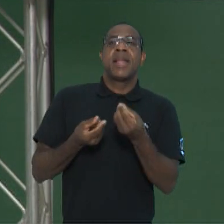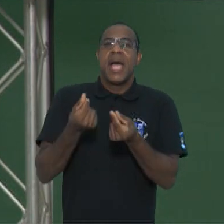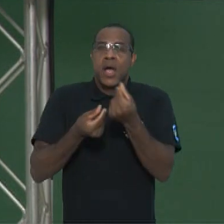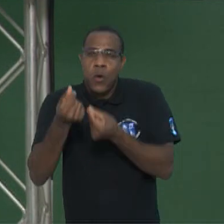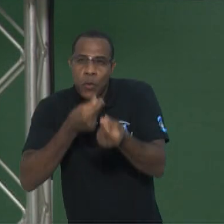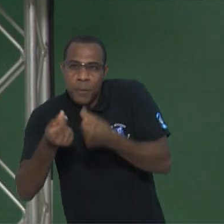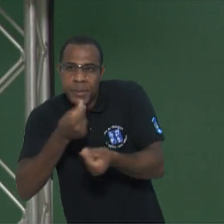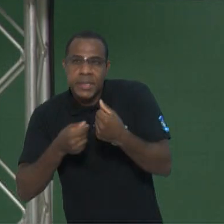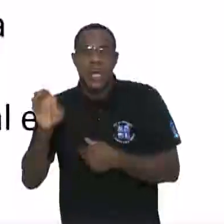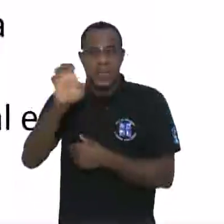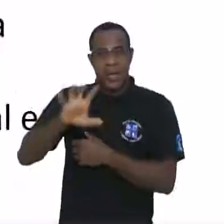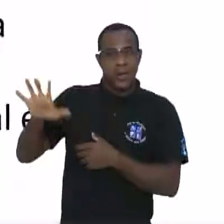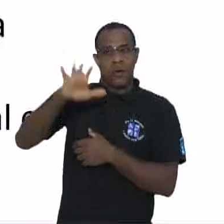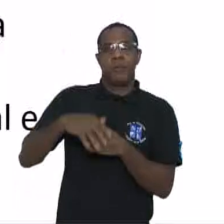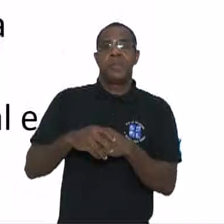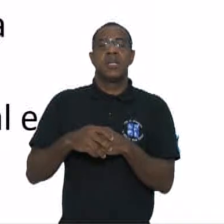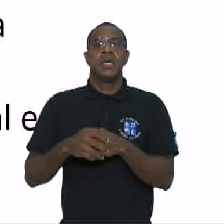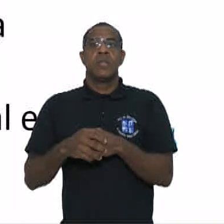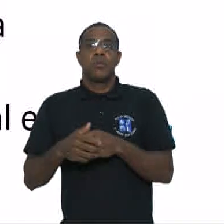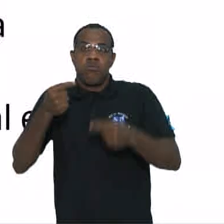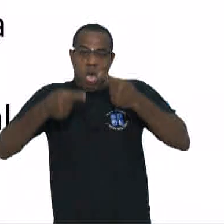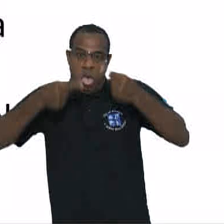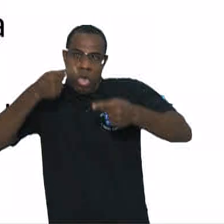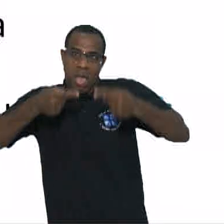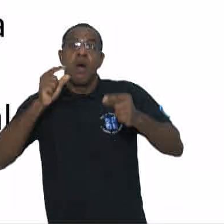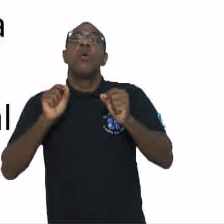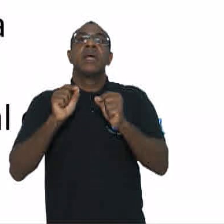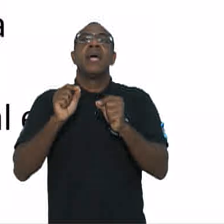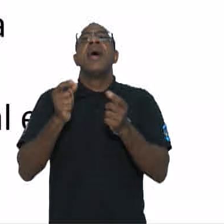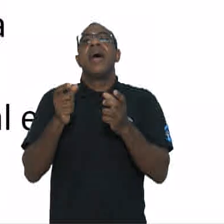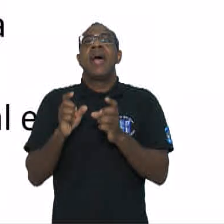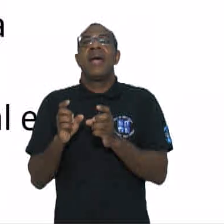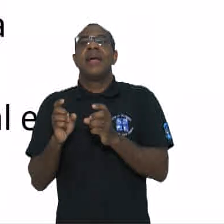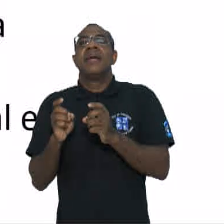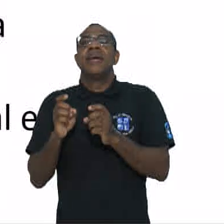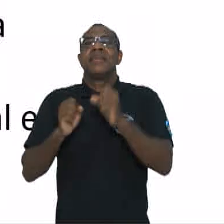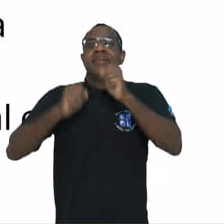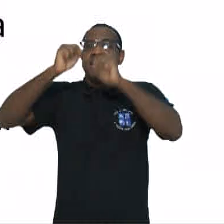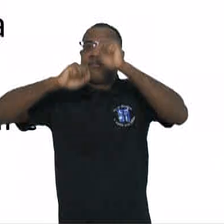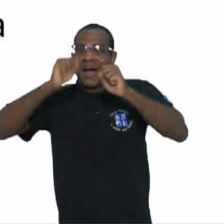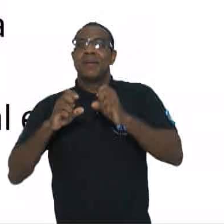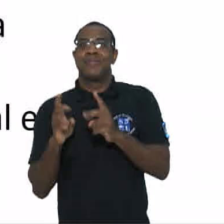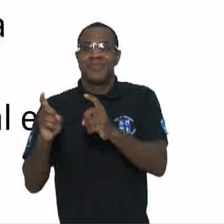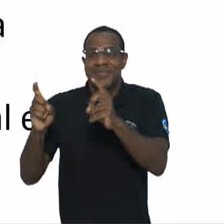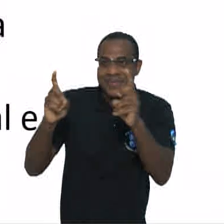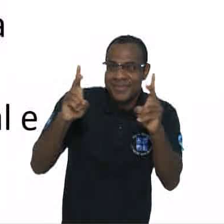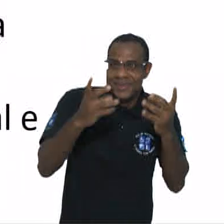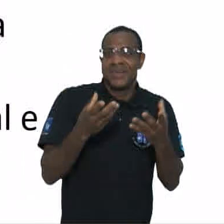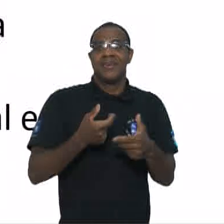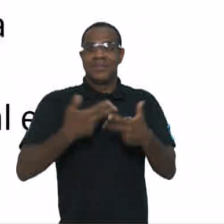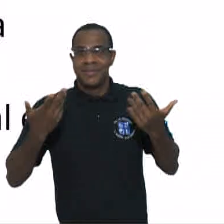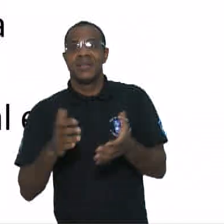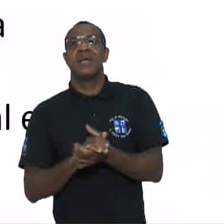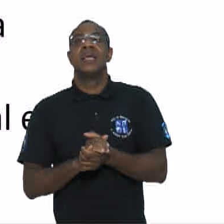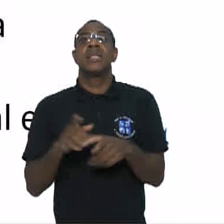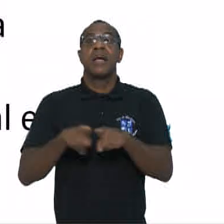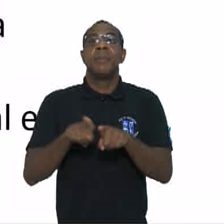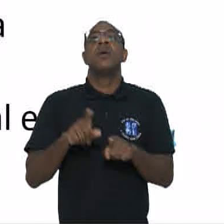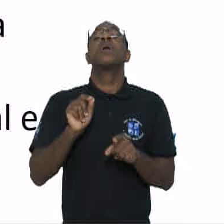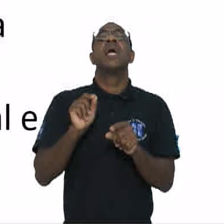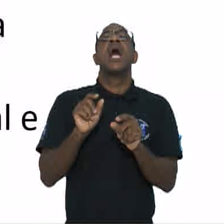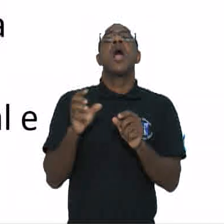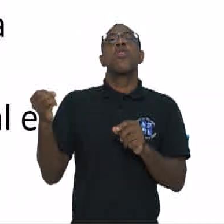Então, disputa de mercados consumidores para produtos industrializados, investimentos de capitais para novos projetos, além da